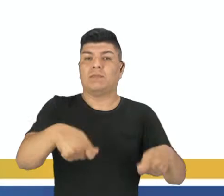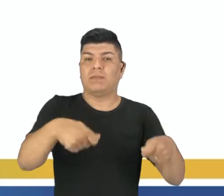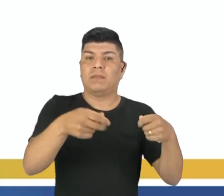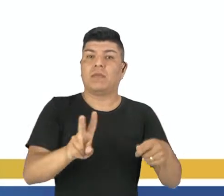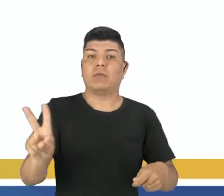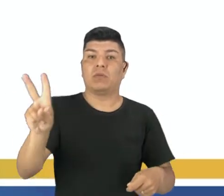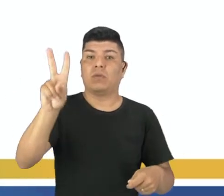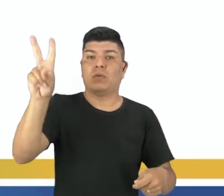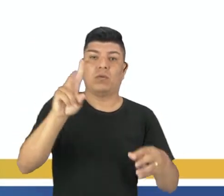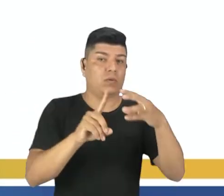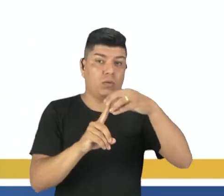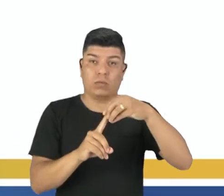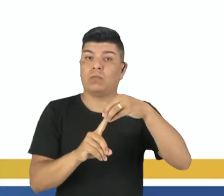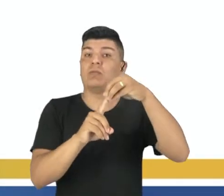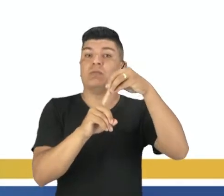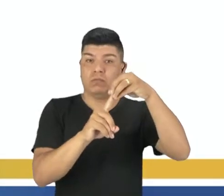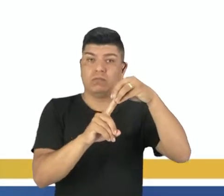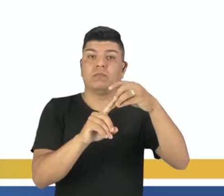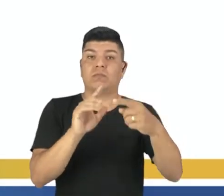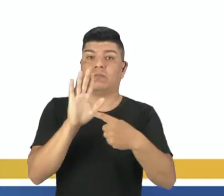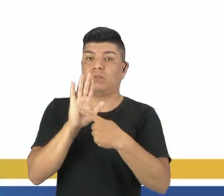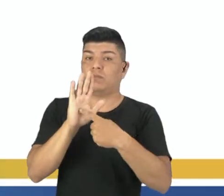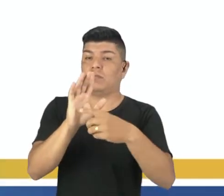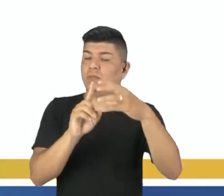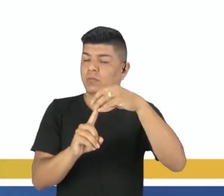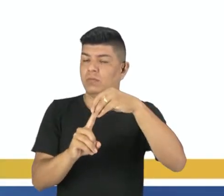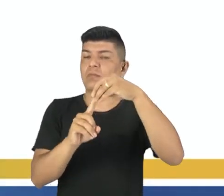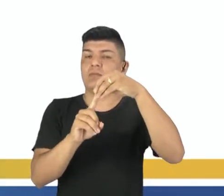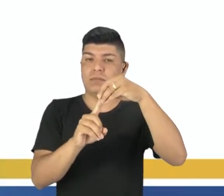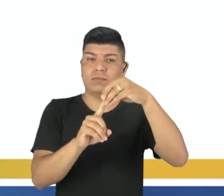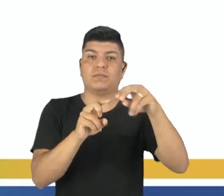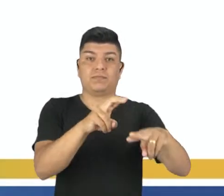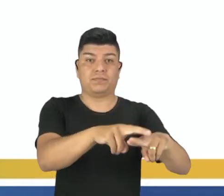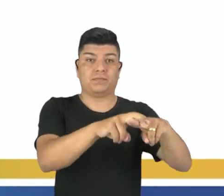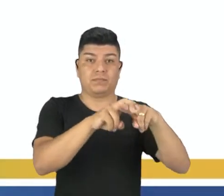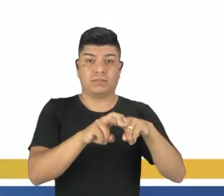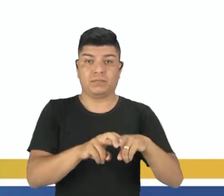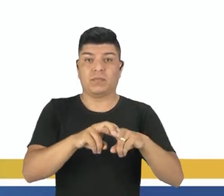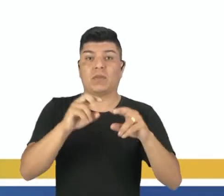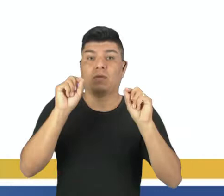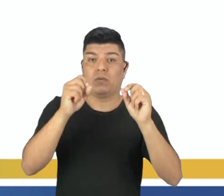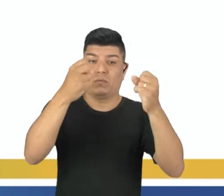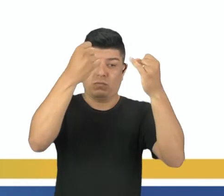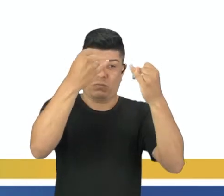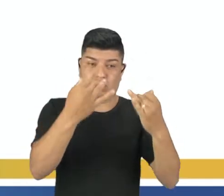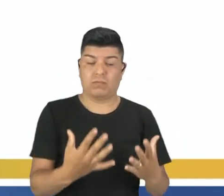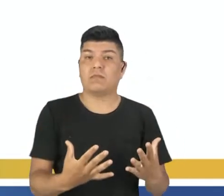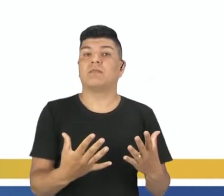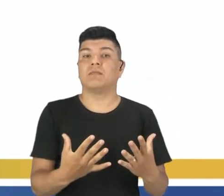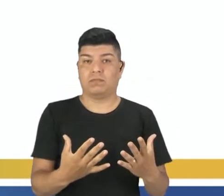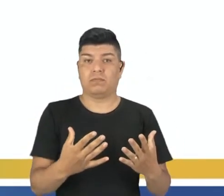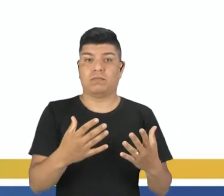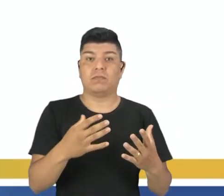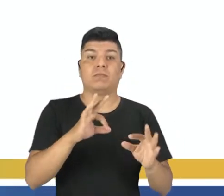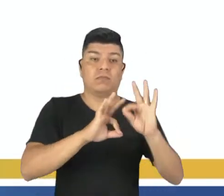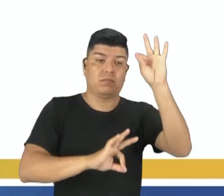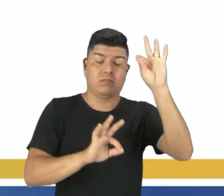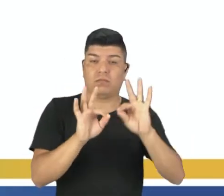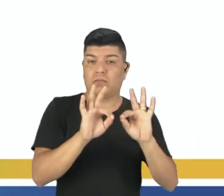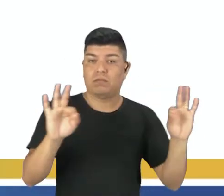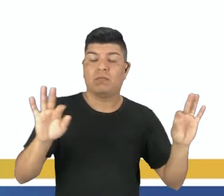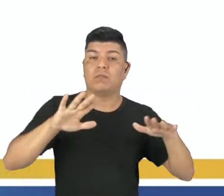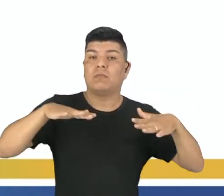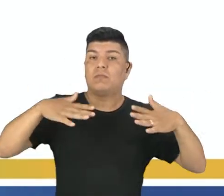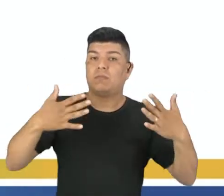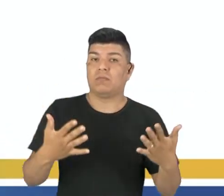sempre de um valor fixo né adotado aí como uma unidade então aqui nós vamos definir como unidade de área a